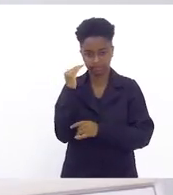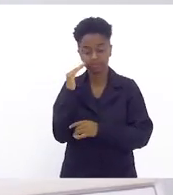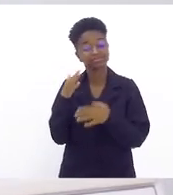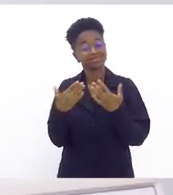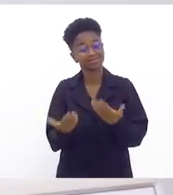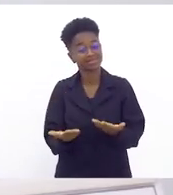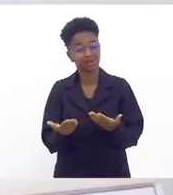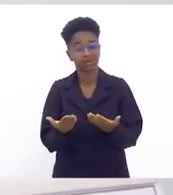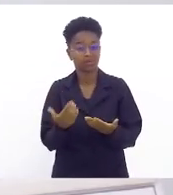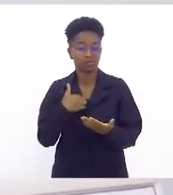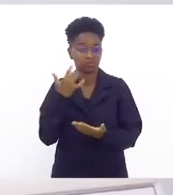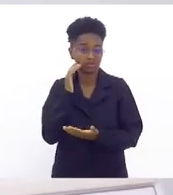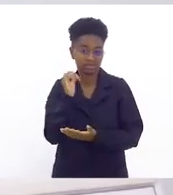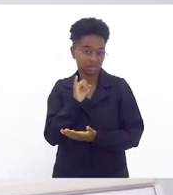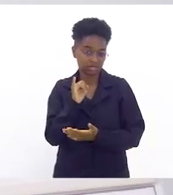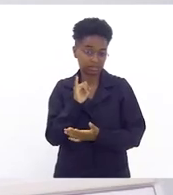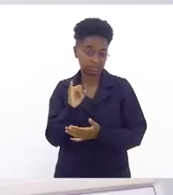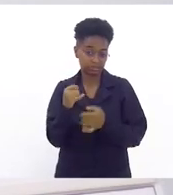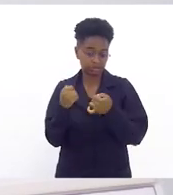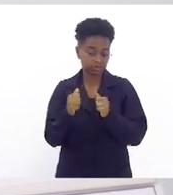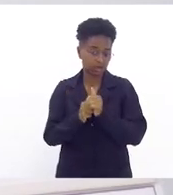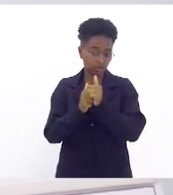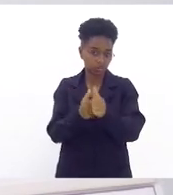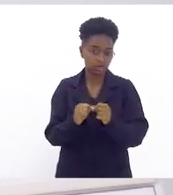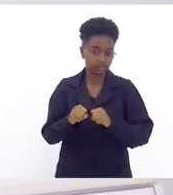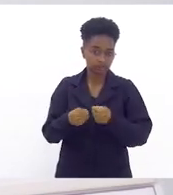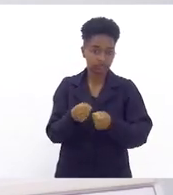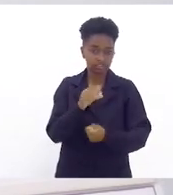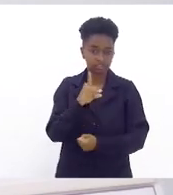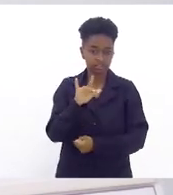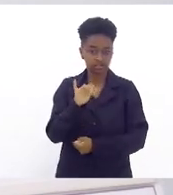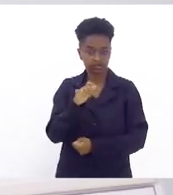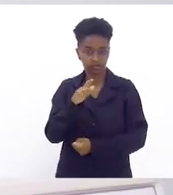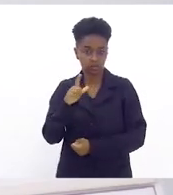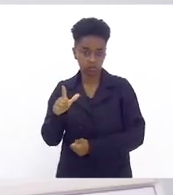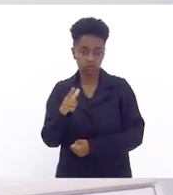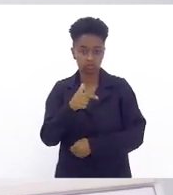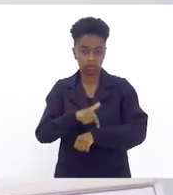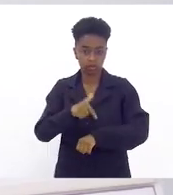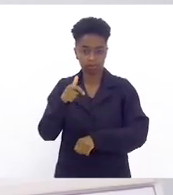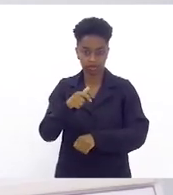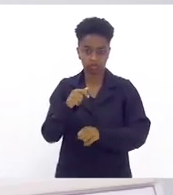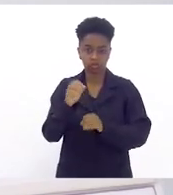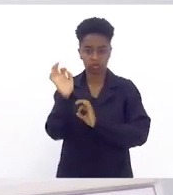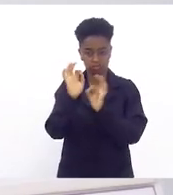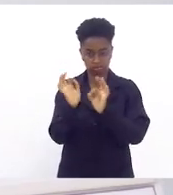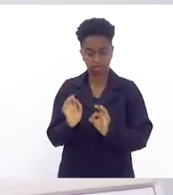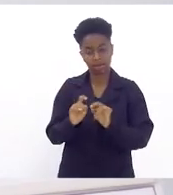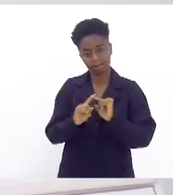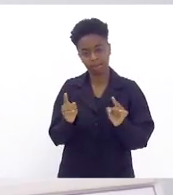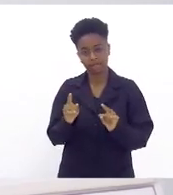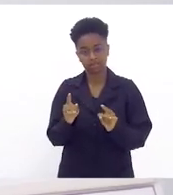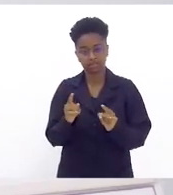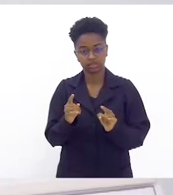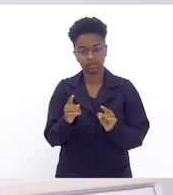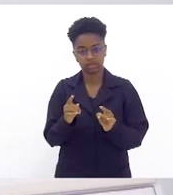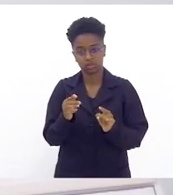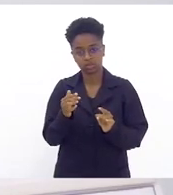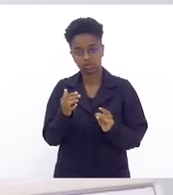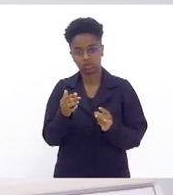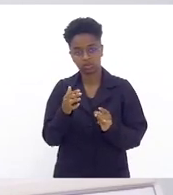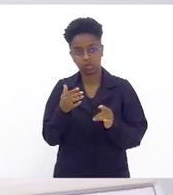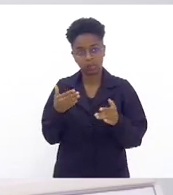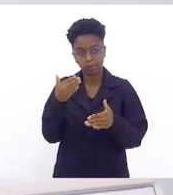até não sei se é o caso de acompanhamento por parte da Defesa Civil quando foi instalar o andaime Acho que pode ser interessante mas não vai haver esse Óbvio